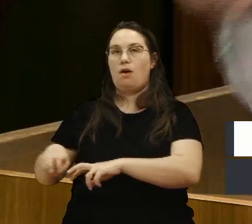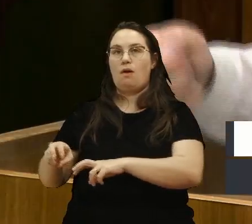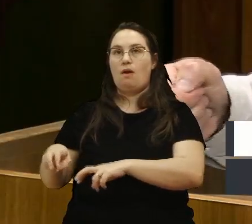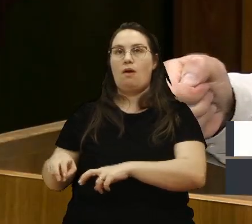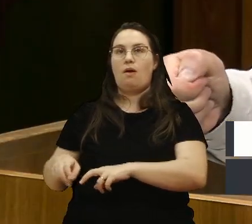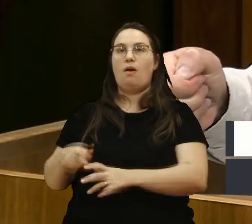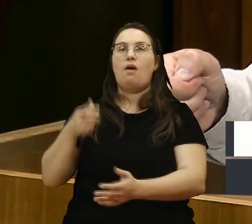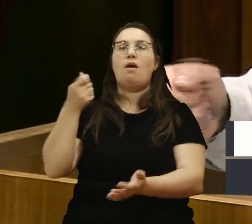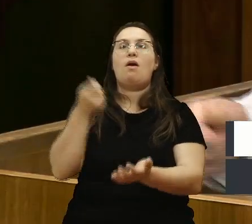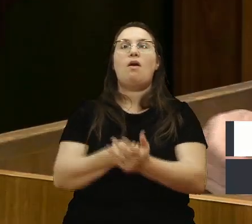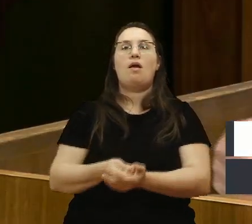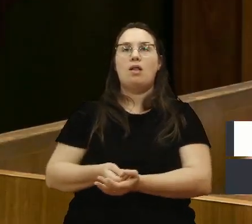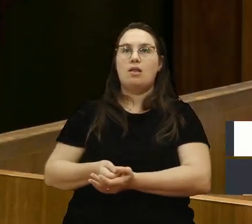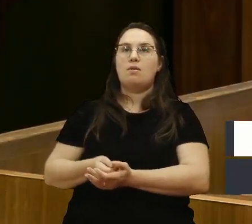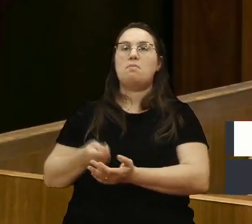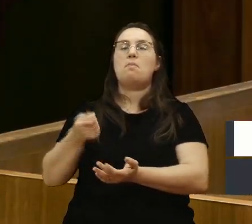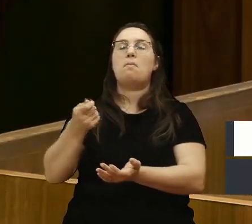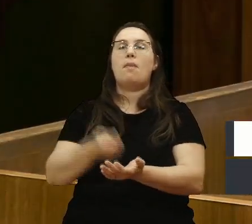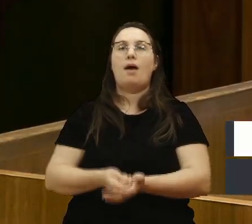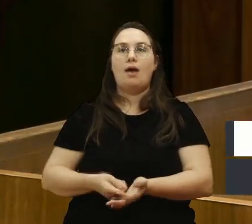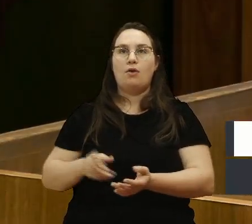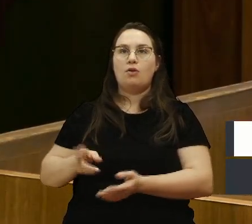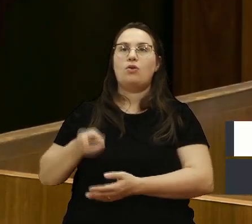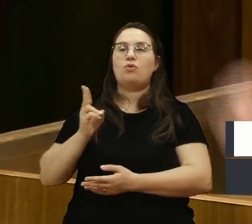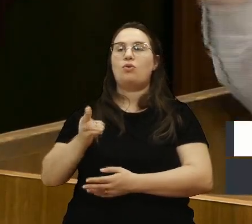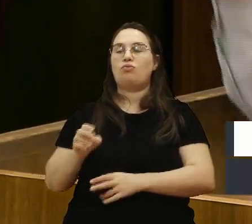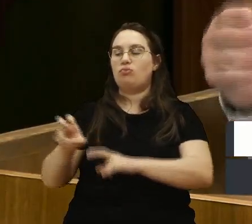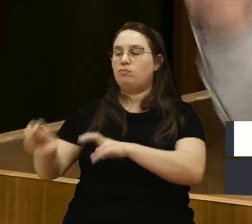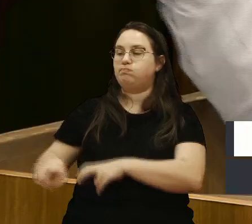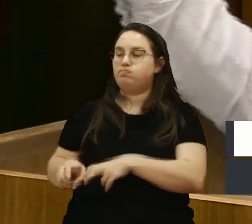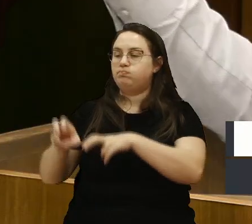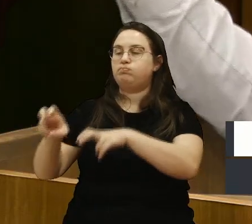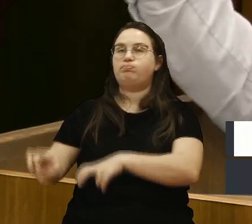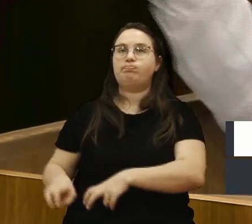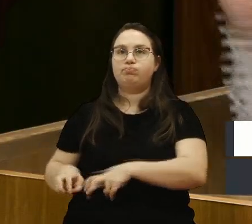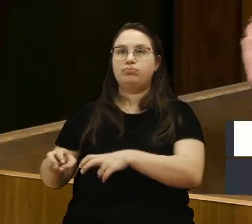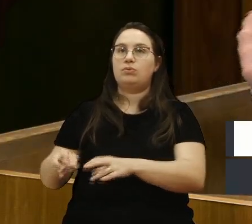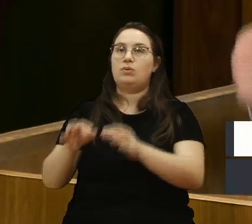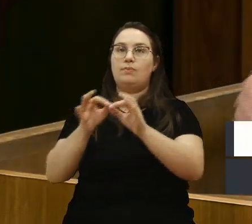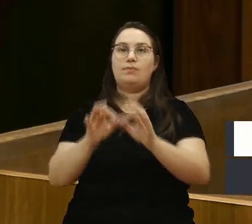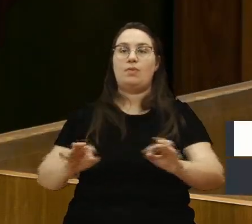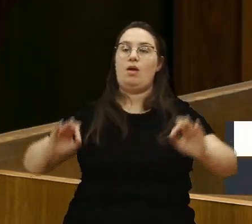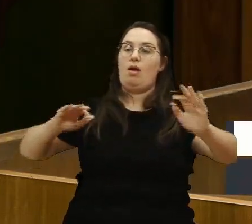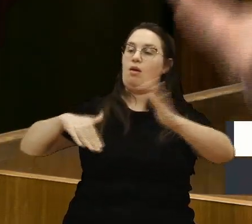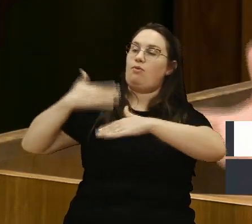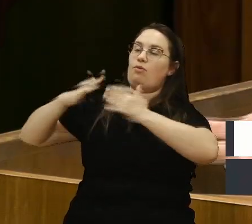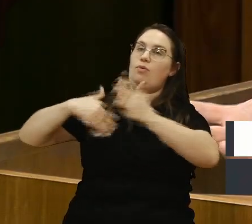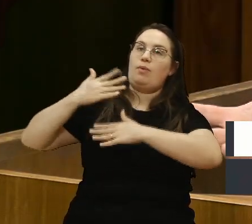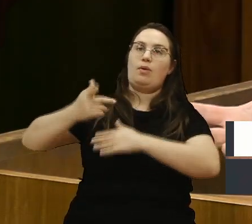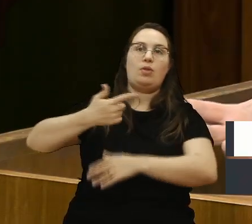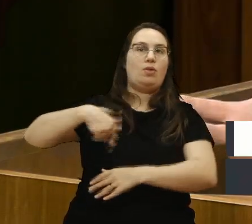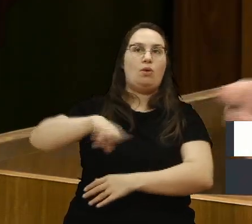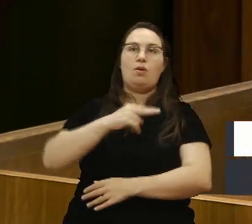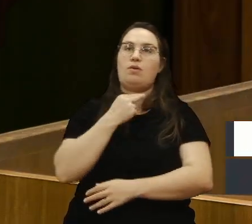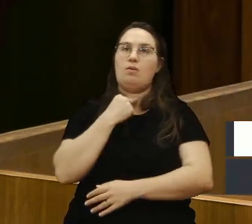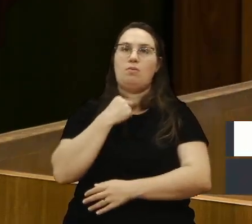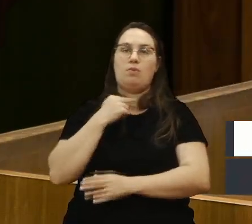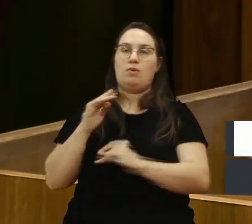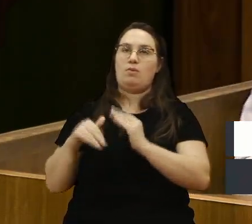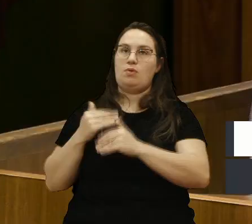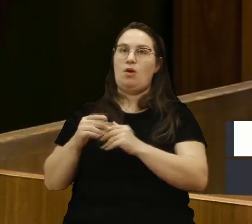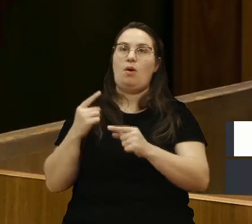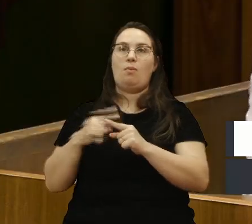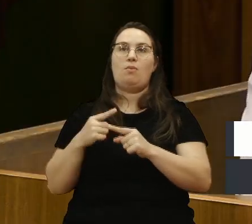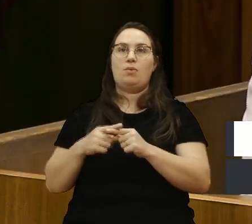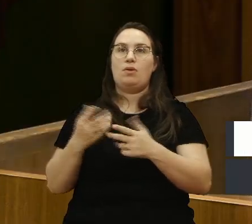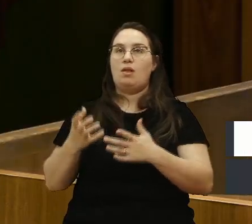Eles pagam o crédito de carbono, nós continuamos sendo uma fazenda, e eles simplesmente se desenvolvem. Nós não podemos se desenvolver, porque o cara